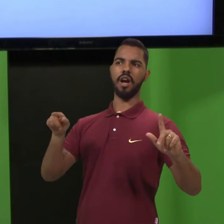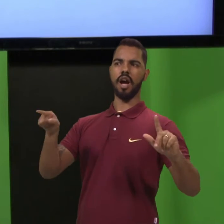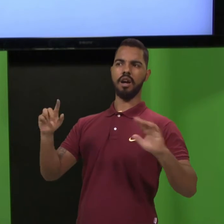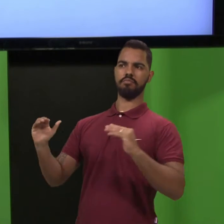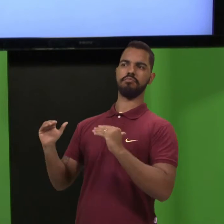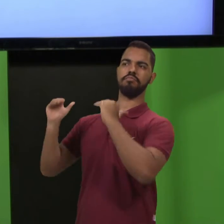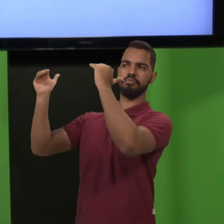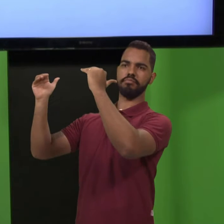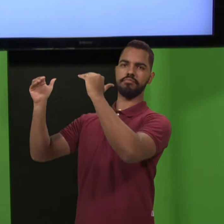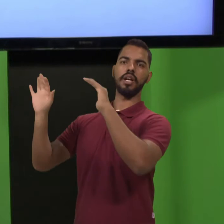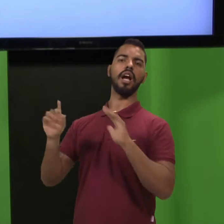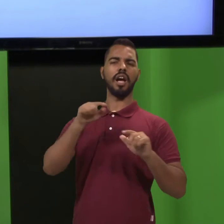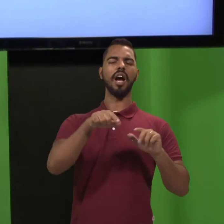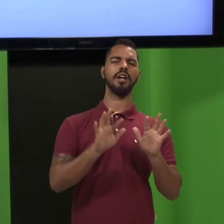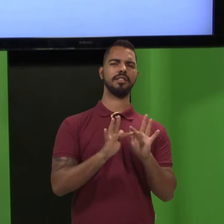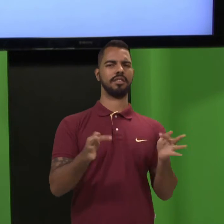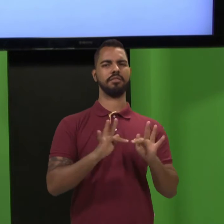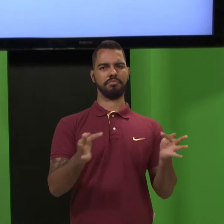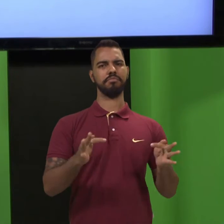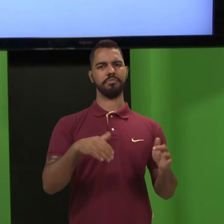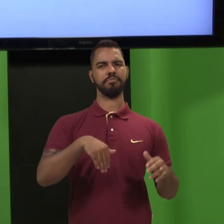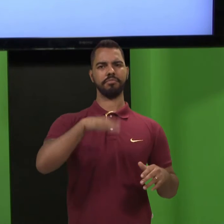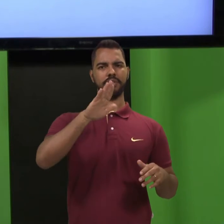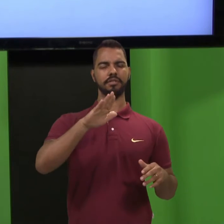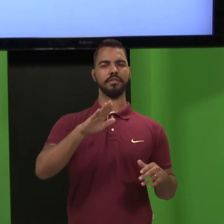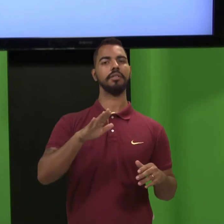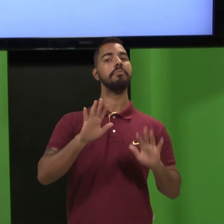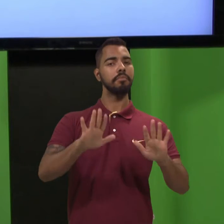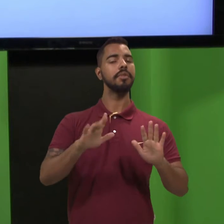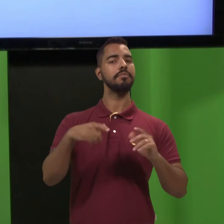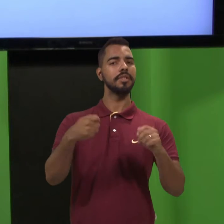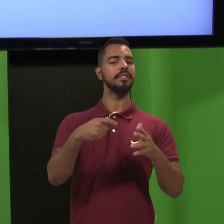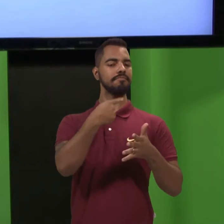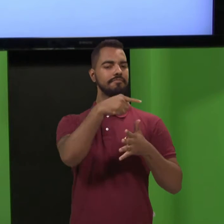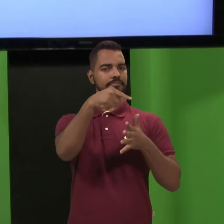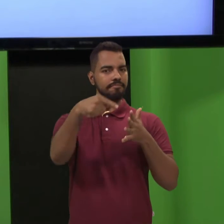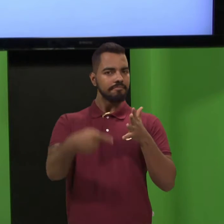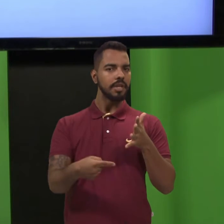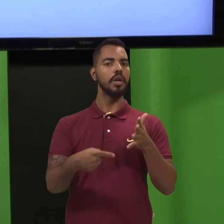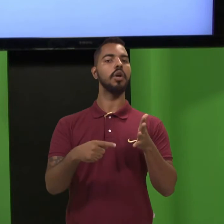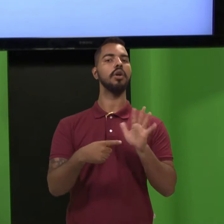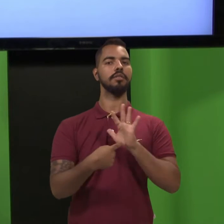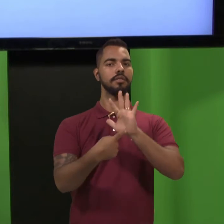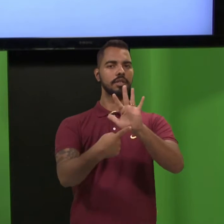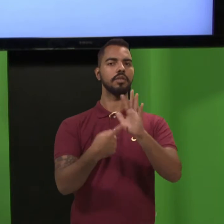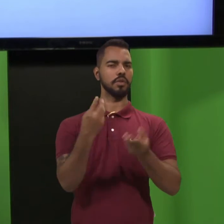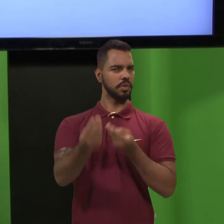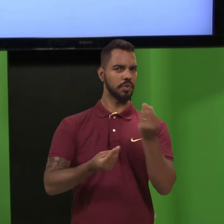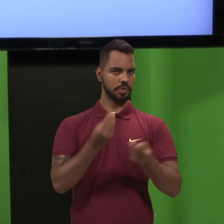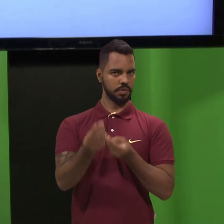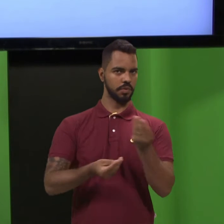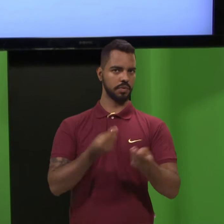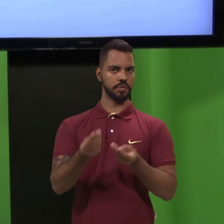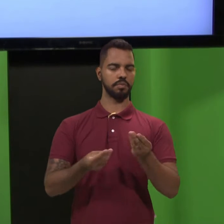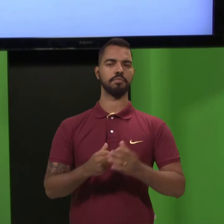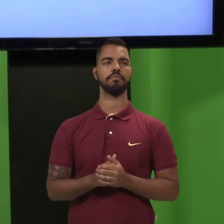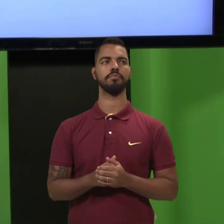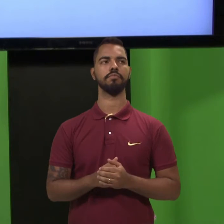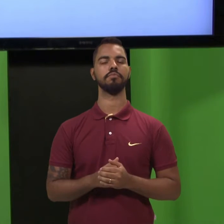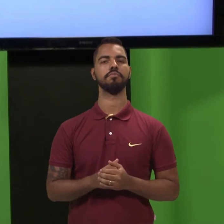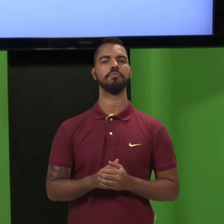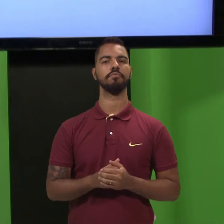de sucesso da solicitação. Vejamos os elementos que compõem o requerimento. Identificação da autoridade a quem se